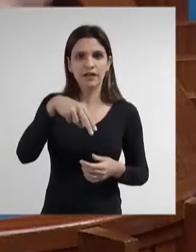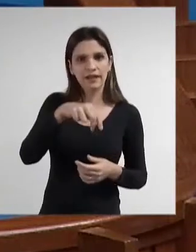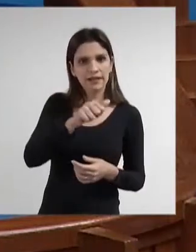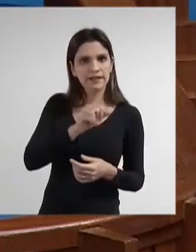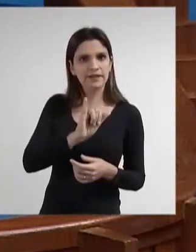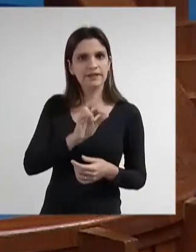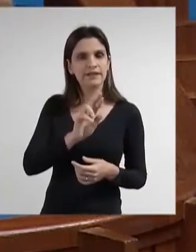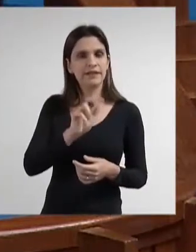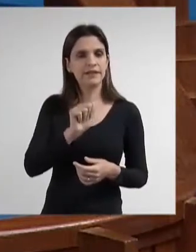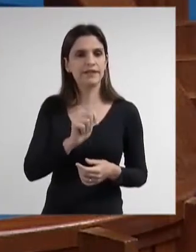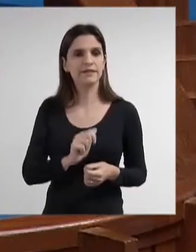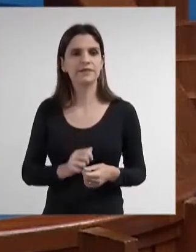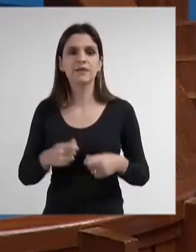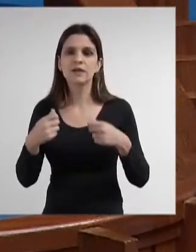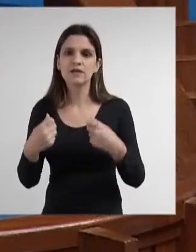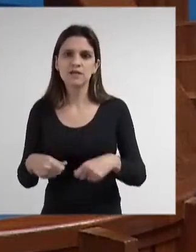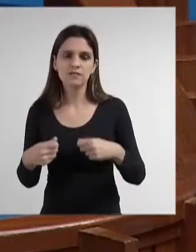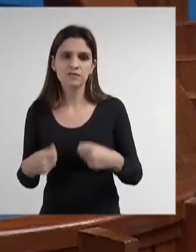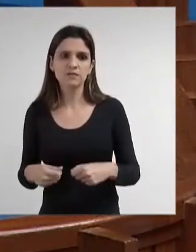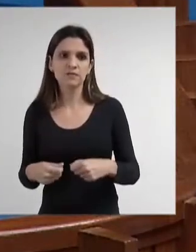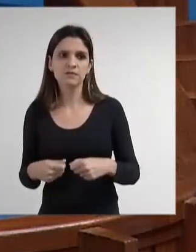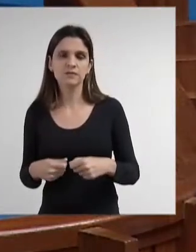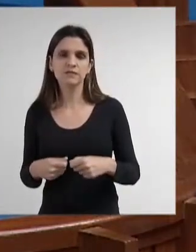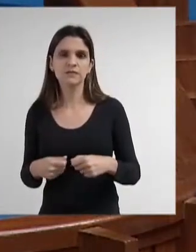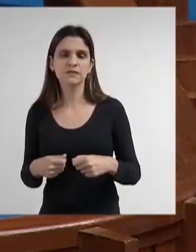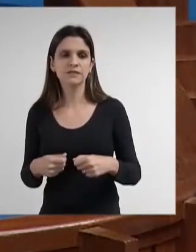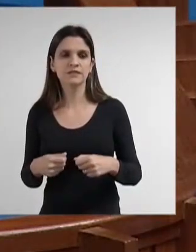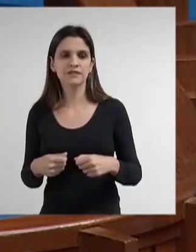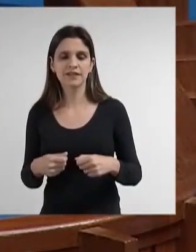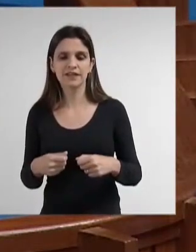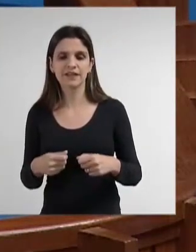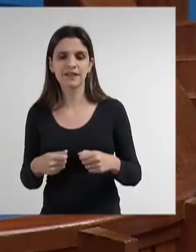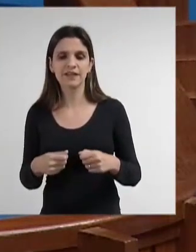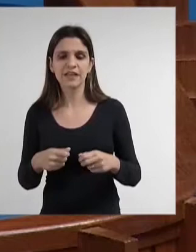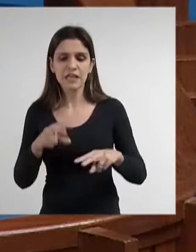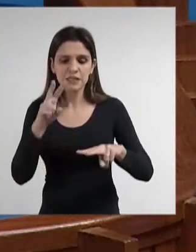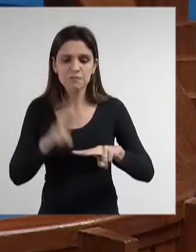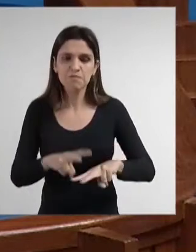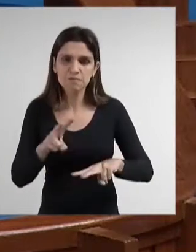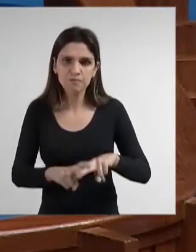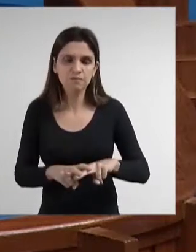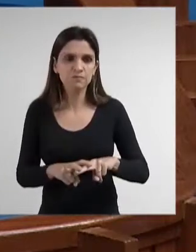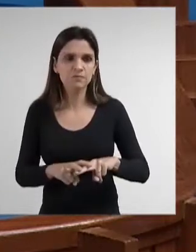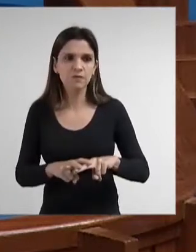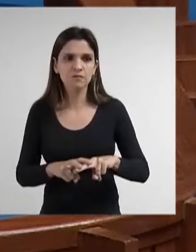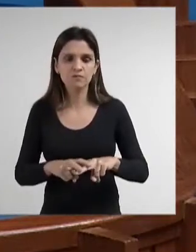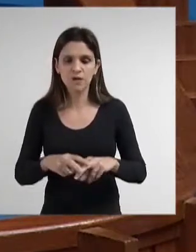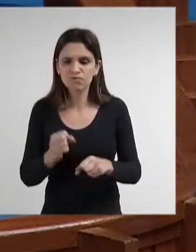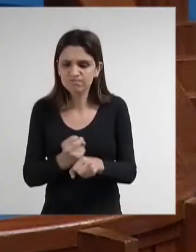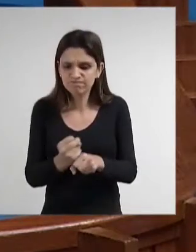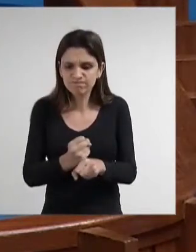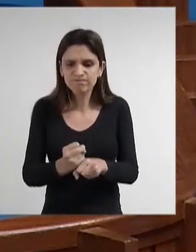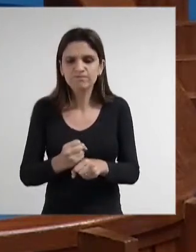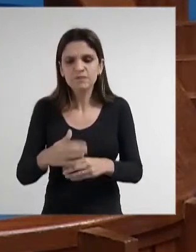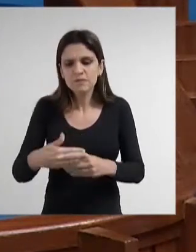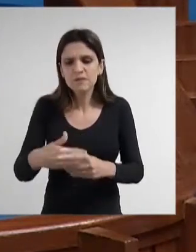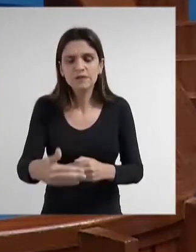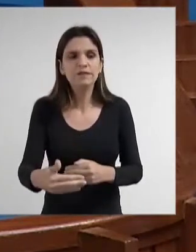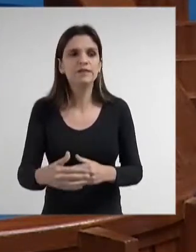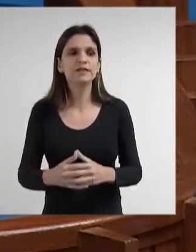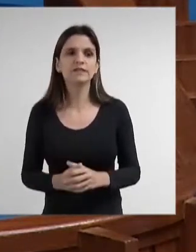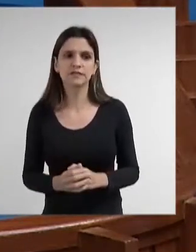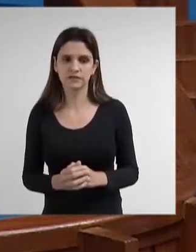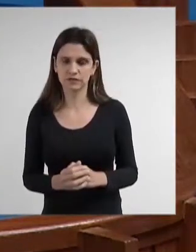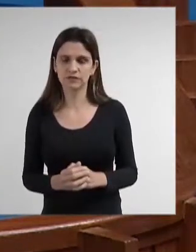endurecimento da pena, isso a curto prazo, de forma emergente, e também trabalharmos na perspectiva da prevenção, e isso é